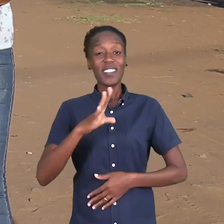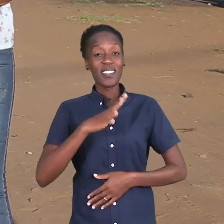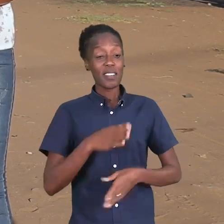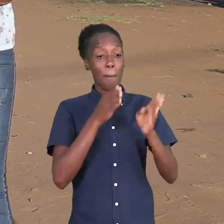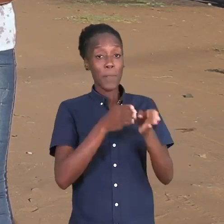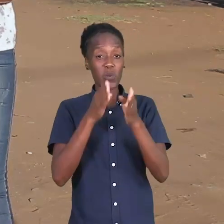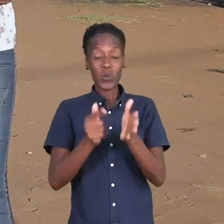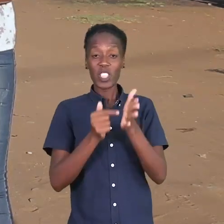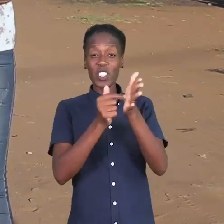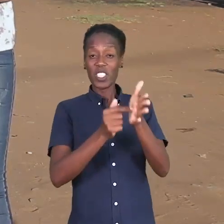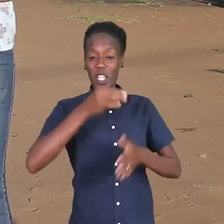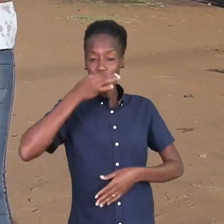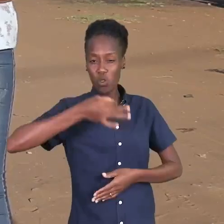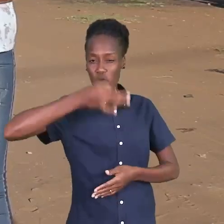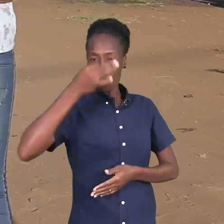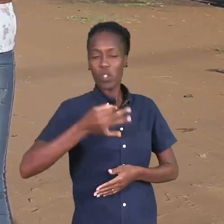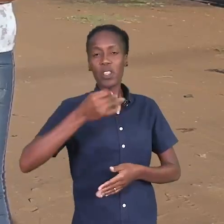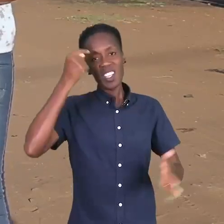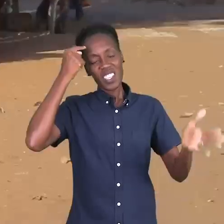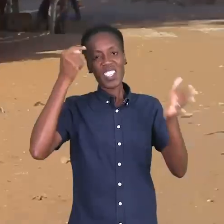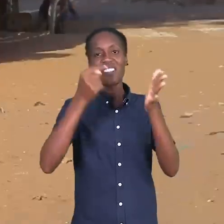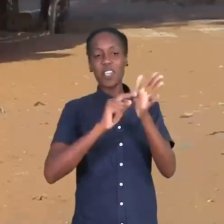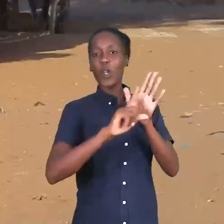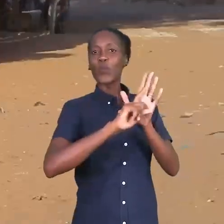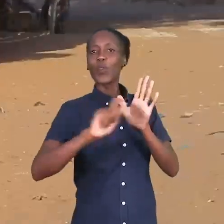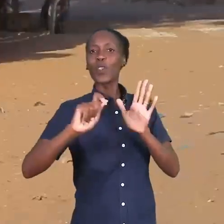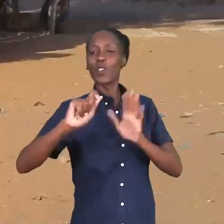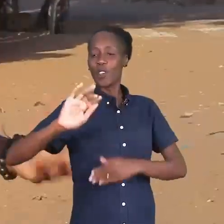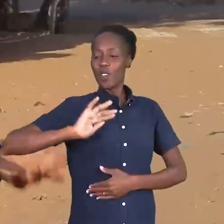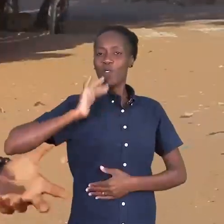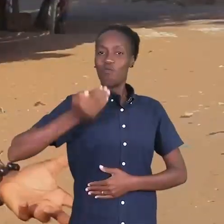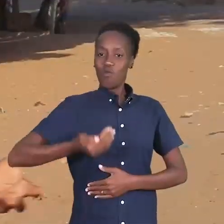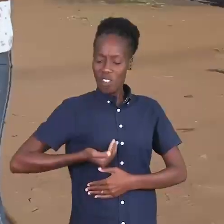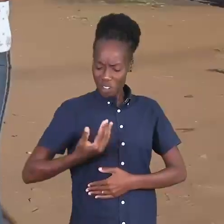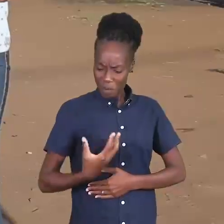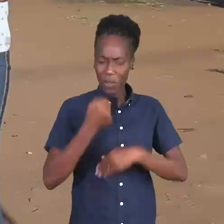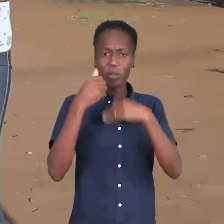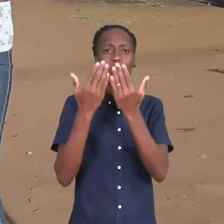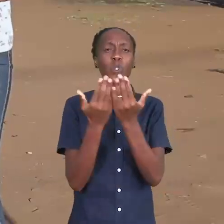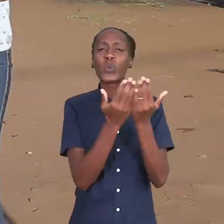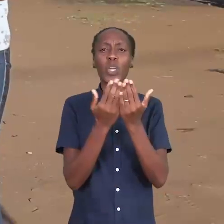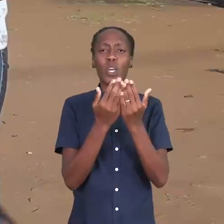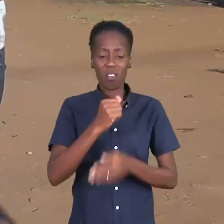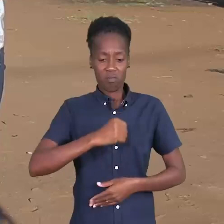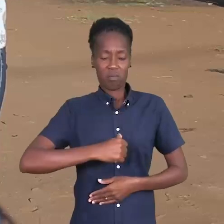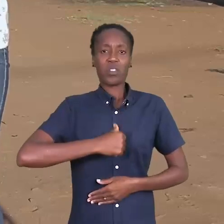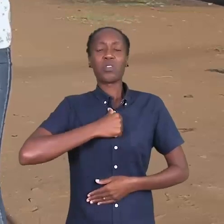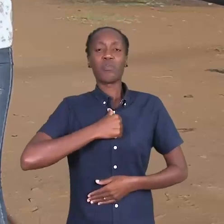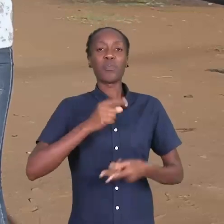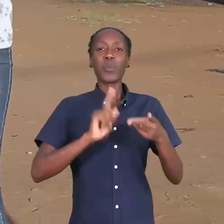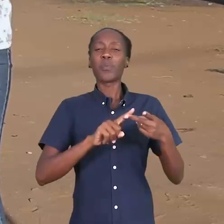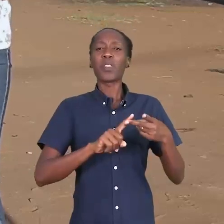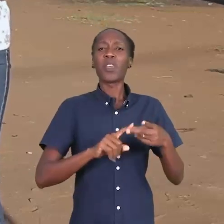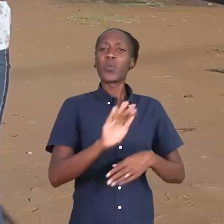Quando se tem boas referências, facilmente nós trilhamos caminhos que favoreçam as mulheres de estudar, sejam empoderadas e